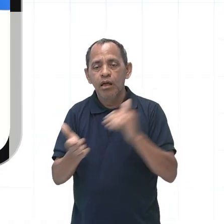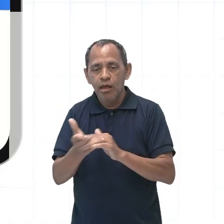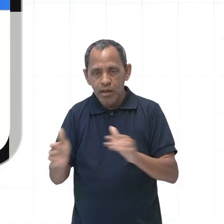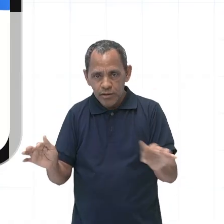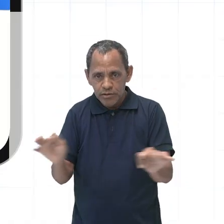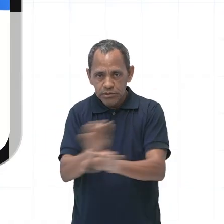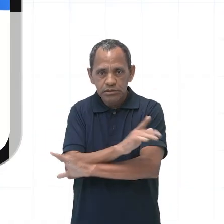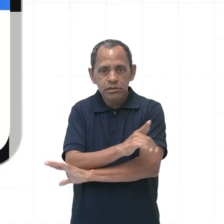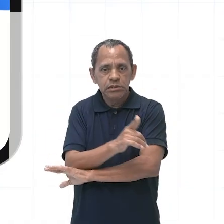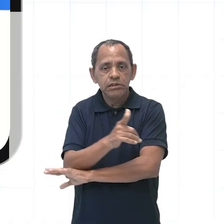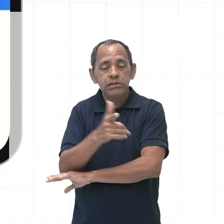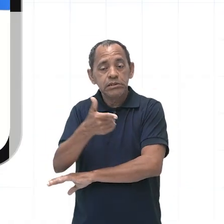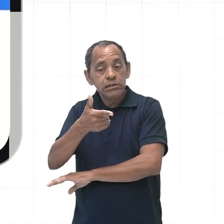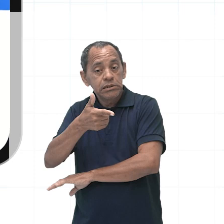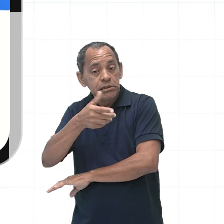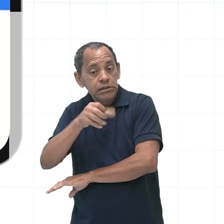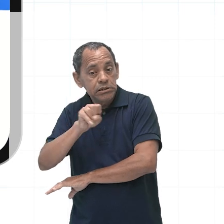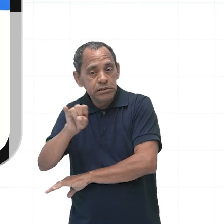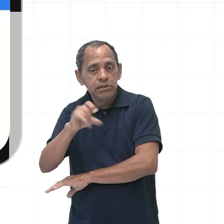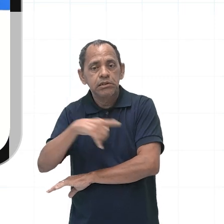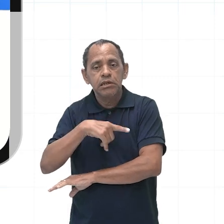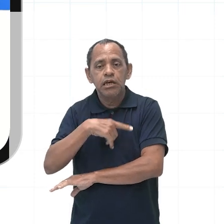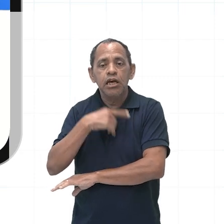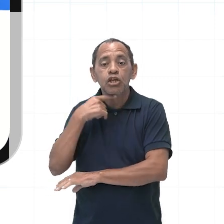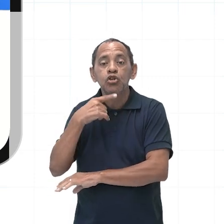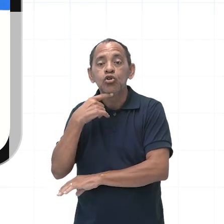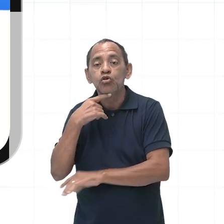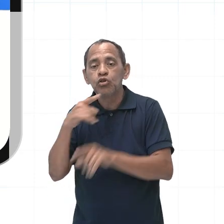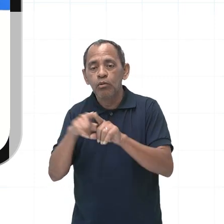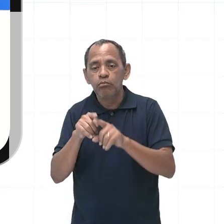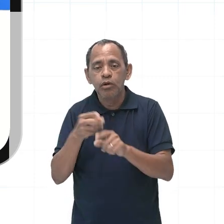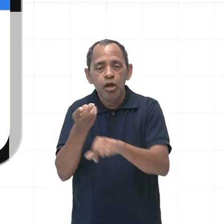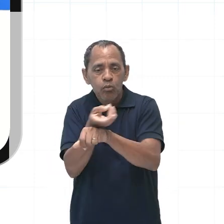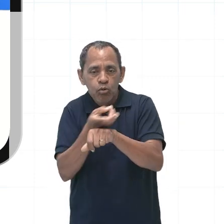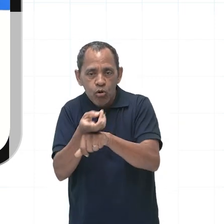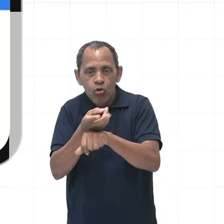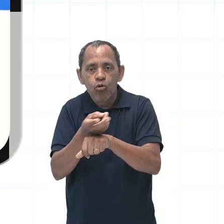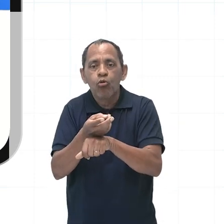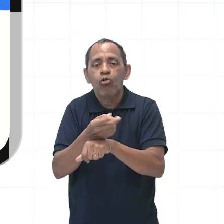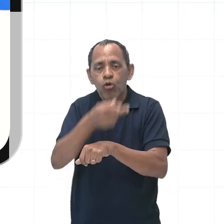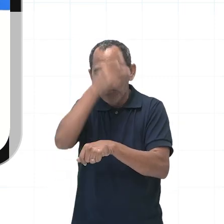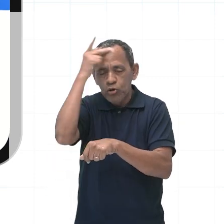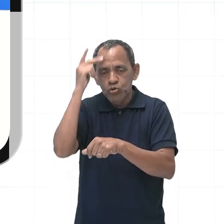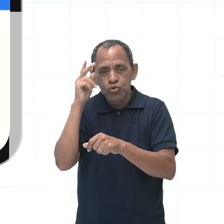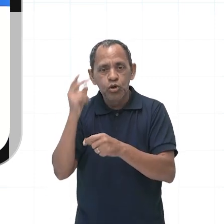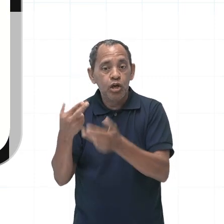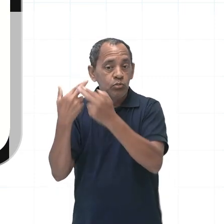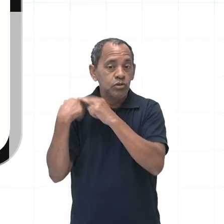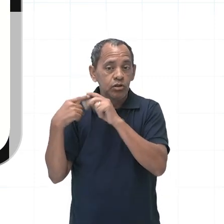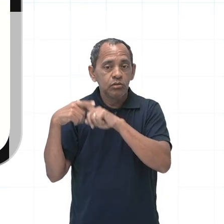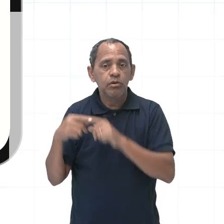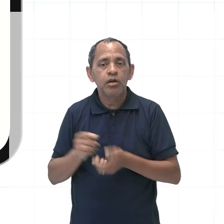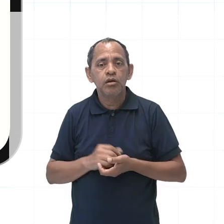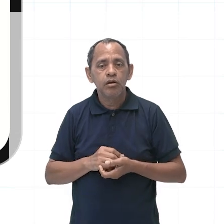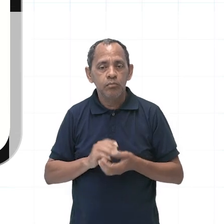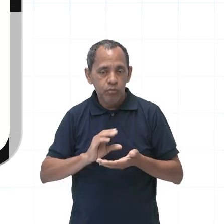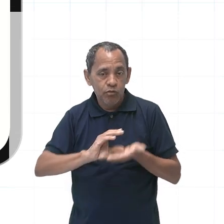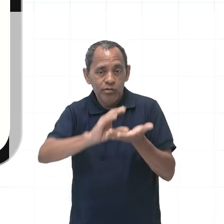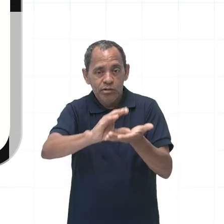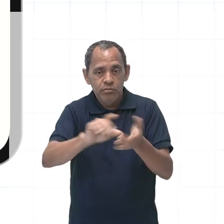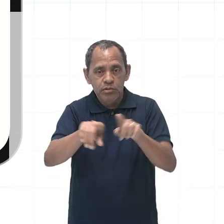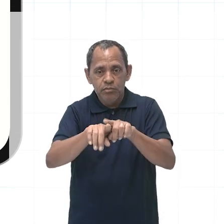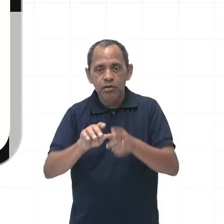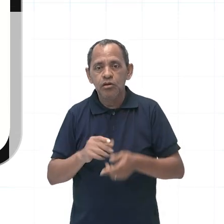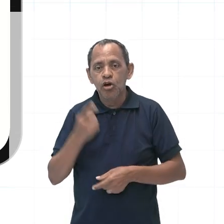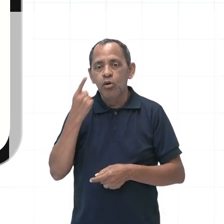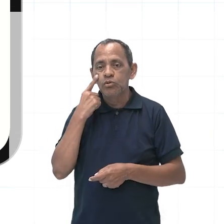tenha dúvidas sobre suas negociações, procure diretamente o agente financeiro responsável pelo financiamento. Observem que aqui, pessoal, nós temos